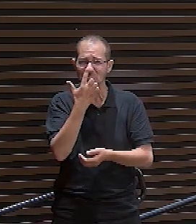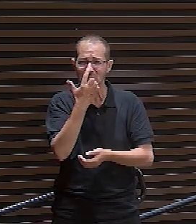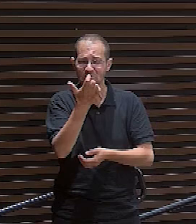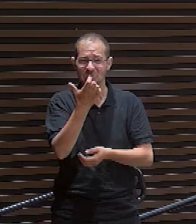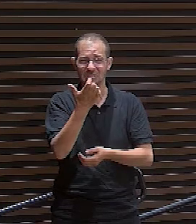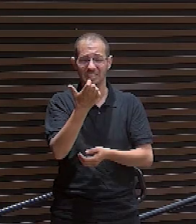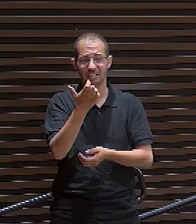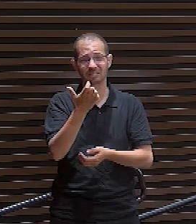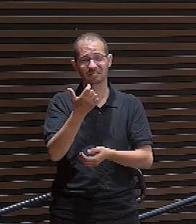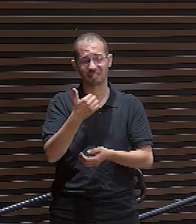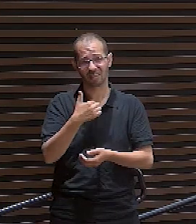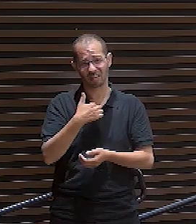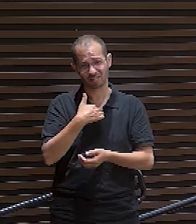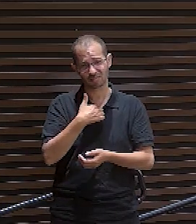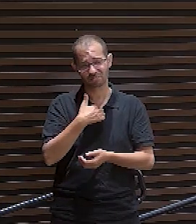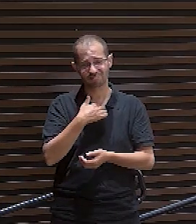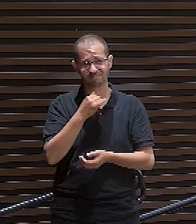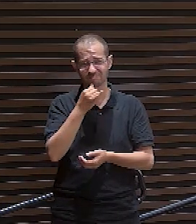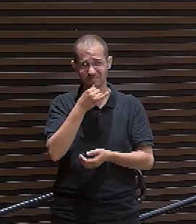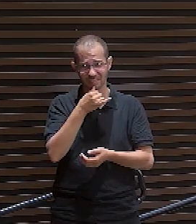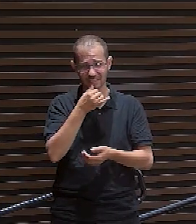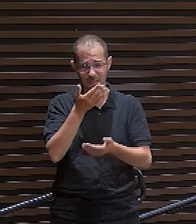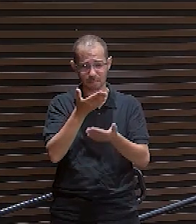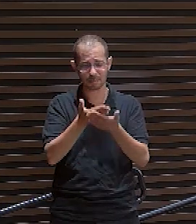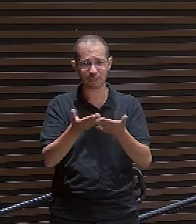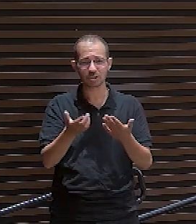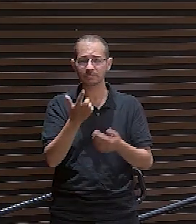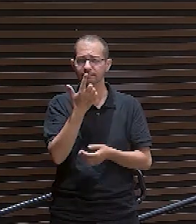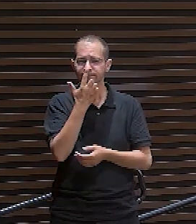grande parte do meu olfato